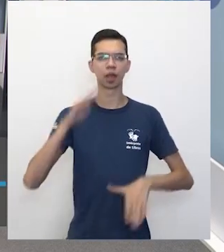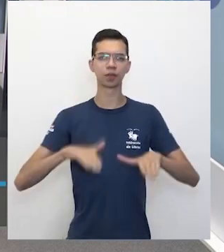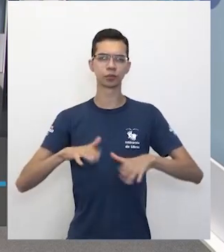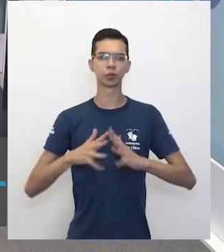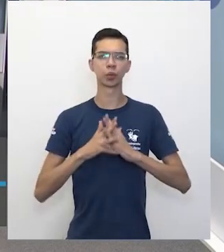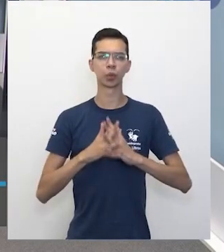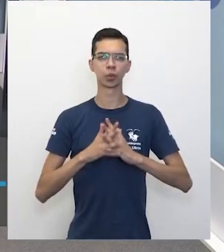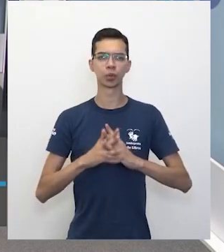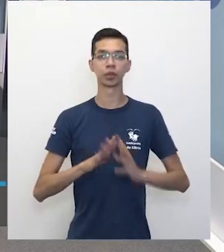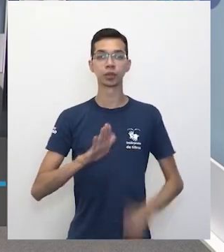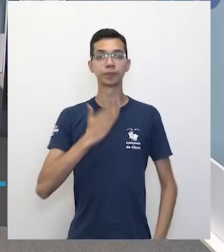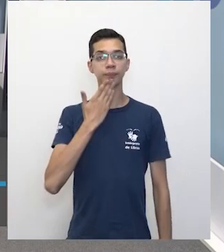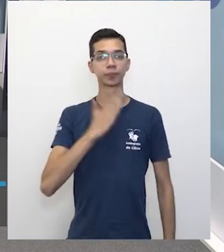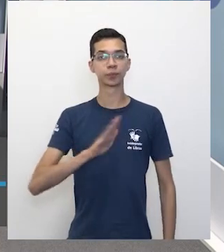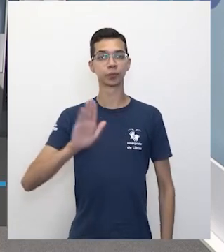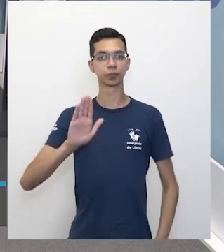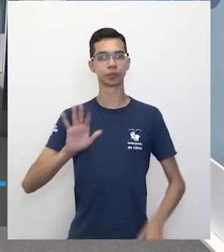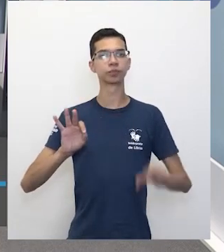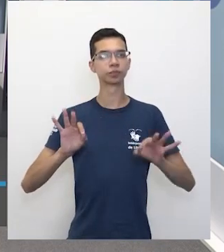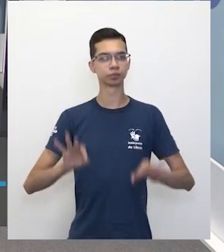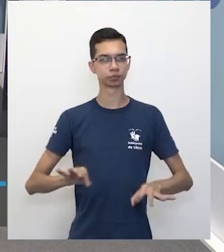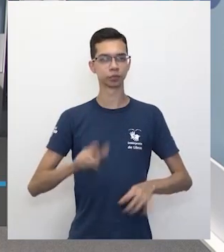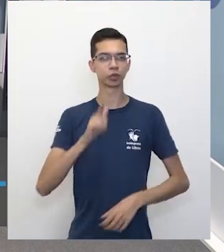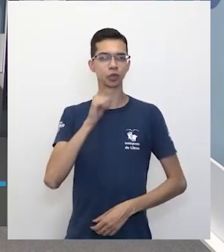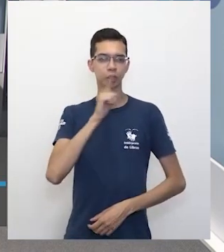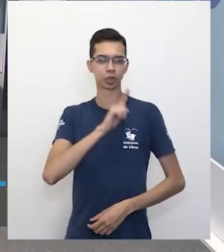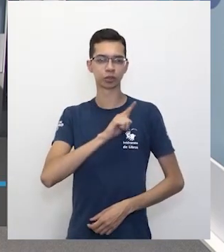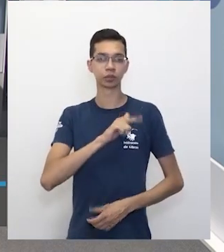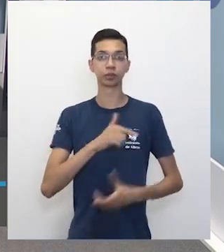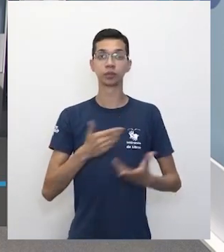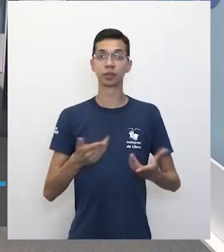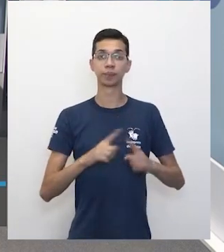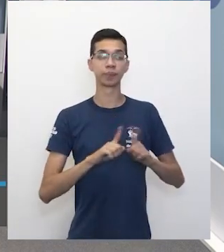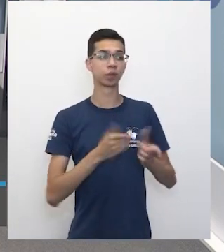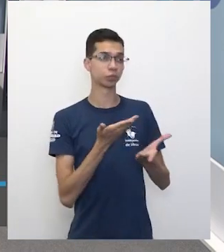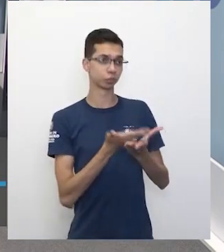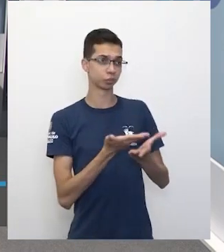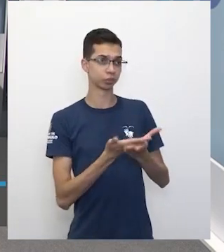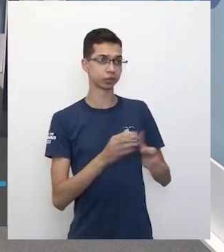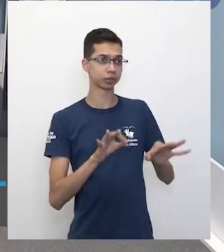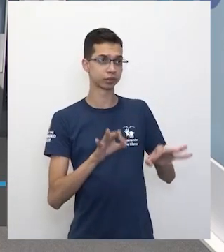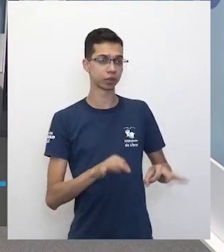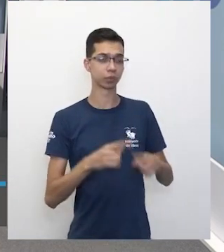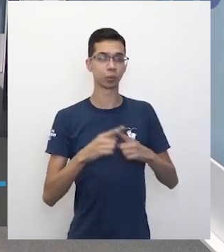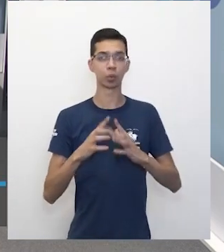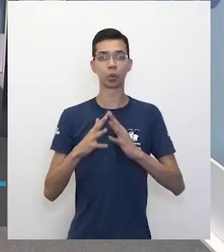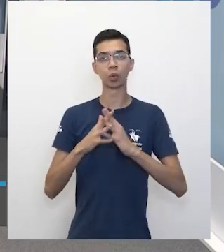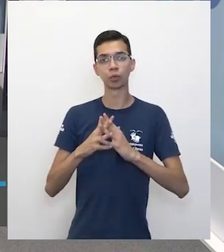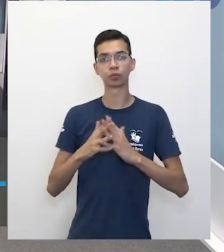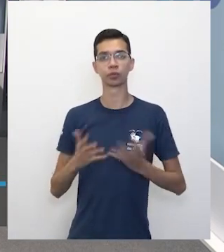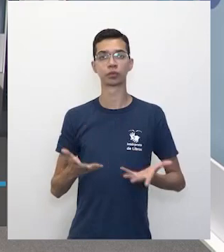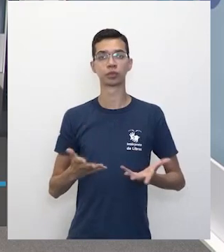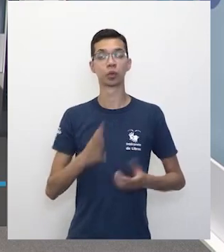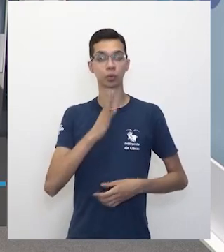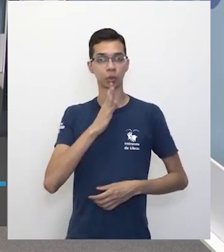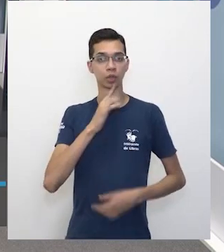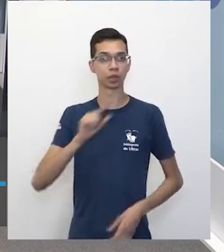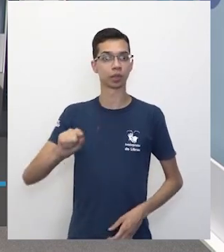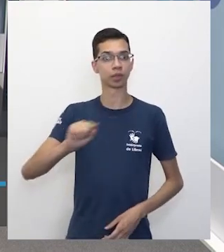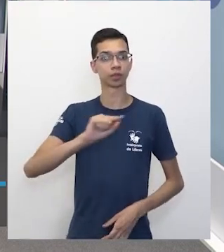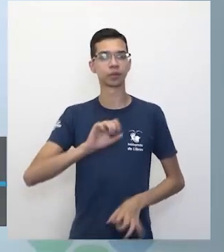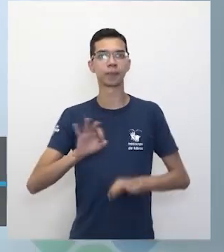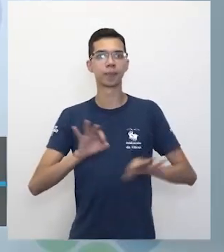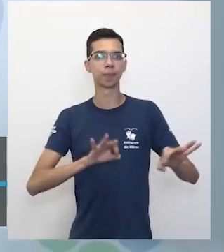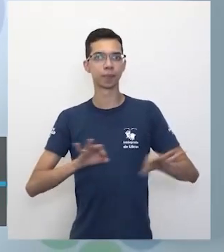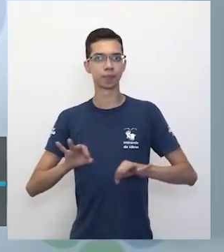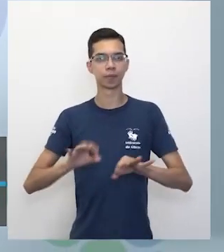eu prometo que a gente vai conseguir chegar a algum tipo de entendimento. Mas estudar é isso. Quando a gente estuda, a gente gera confusão para poder gerar conhecimento. Aí a gente organiza